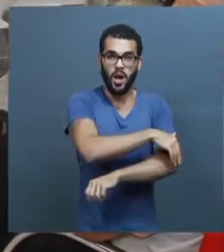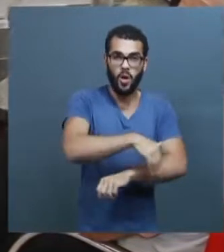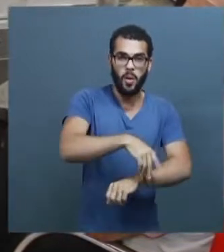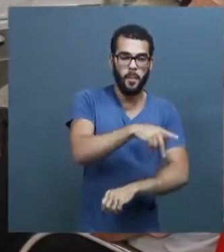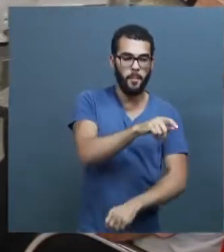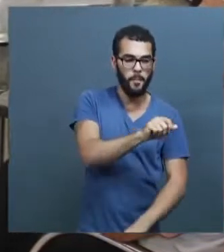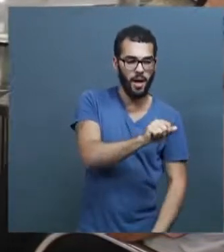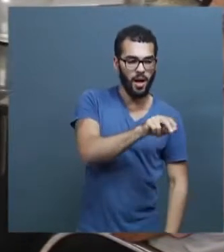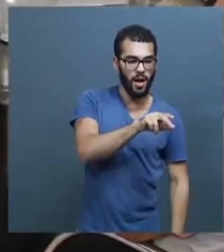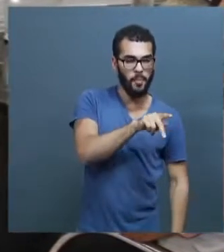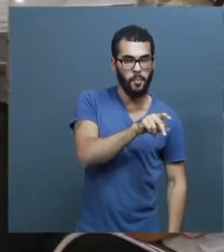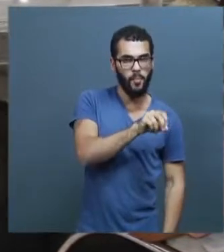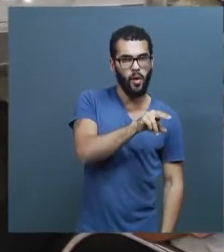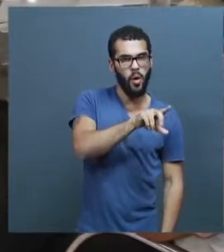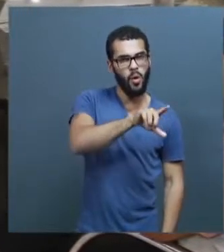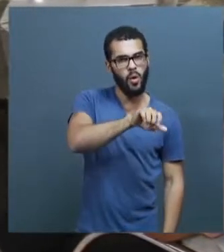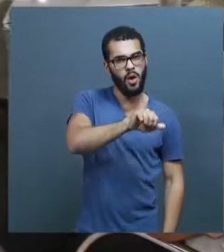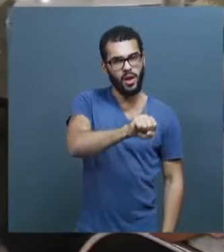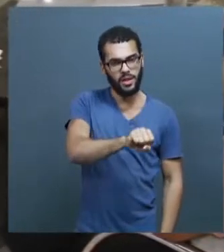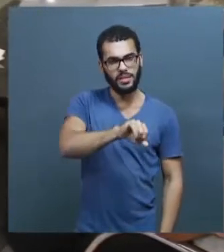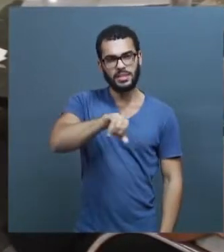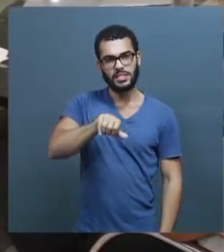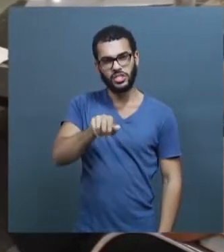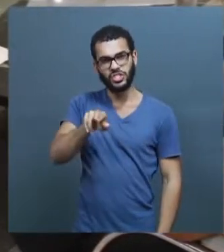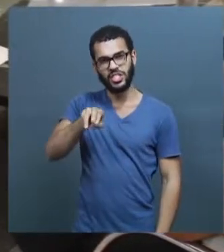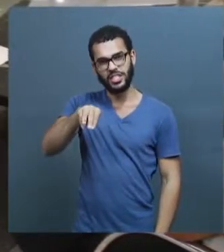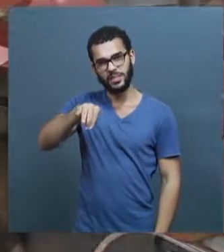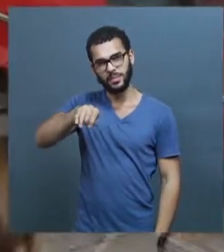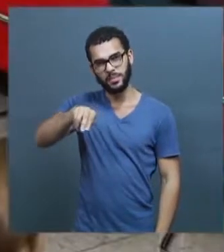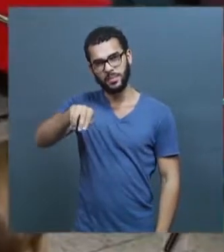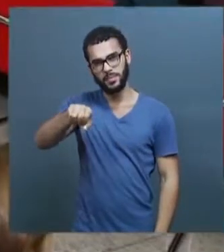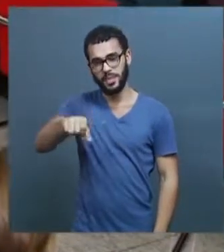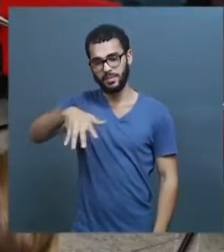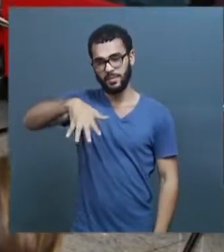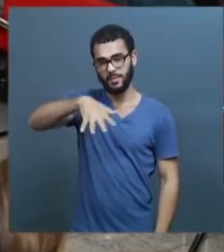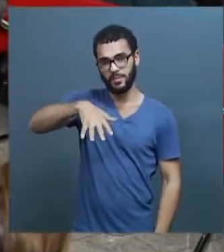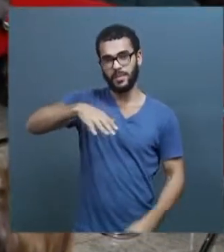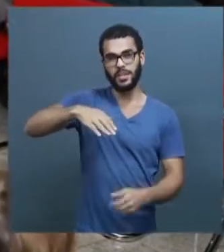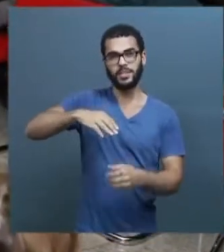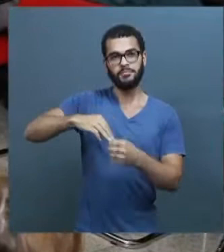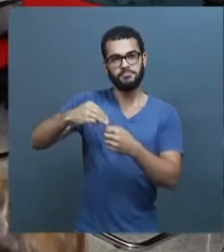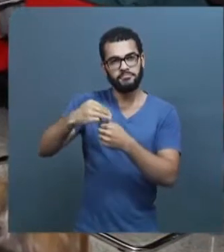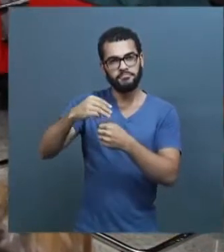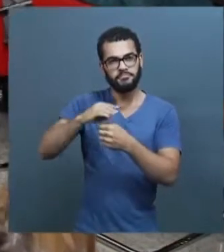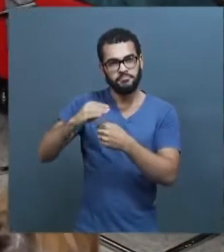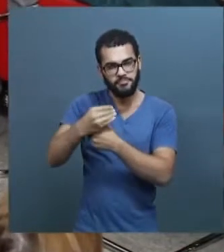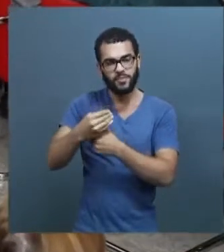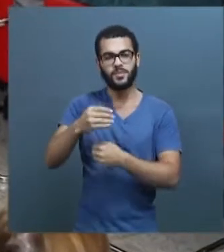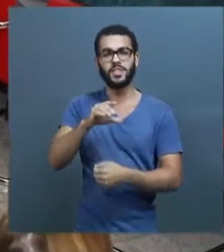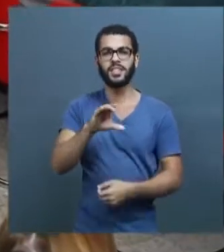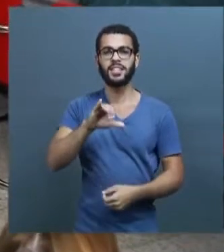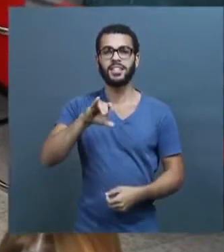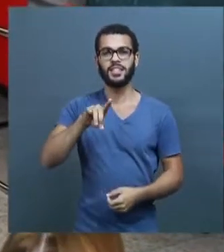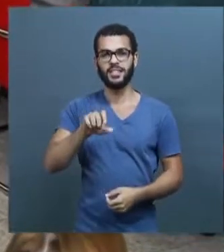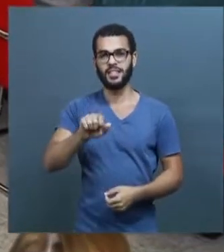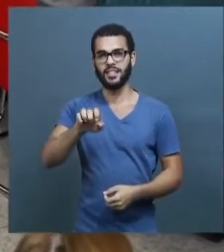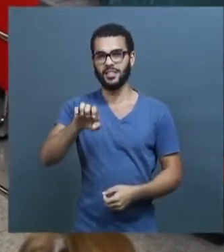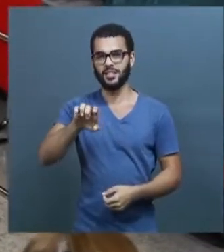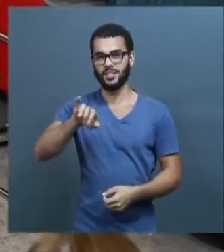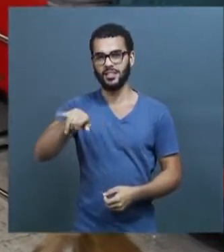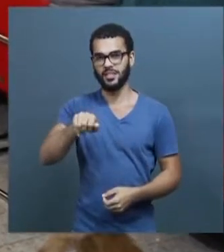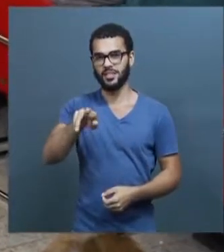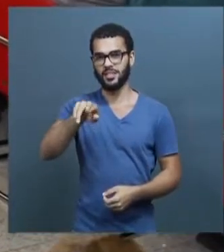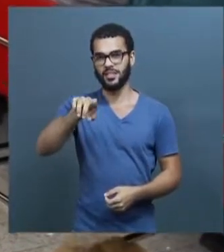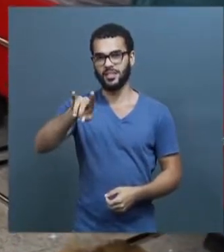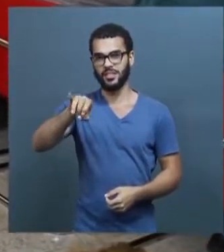Jasmins, ambas no bairro Cidade Jardim, e a construção do viaduto da rua Conrado de Brito. A obra possibilitará